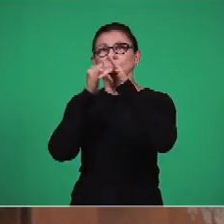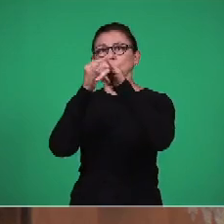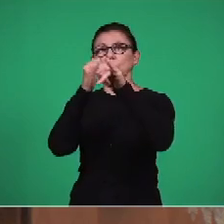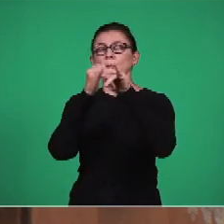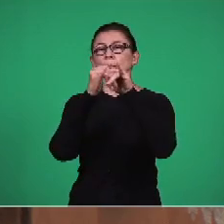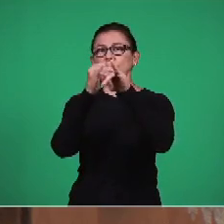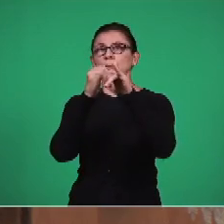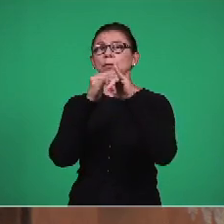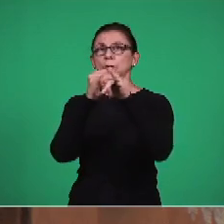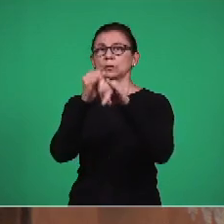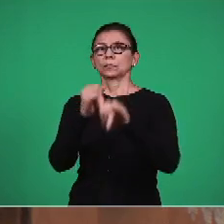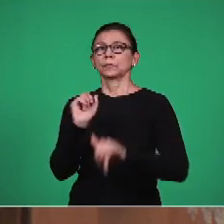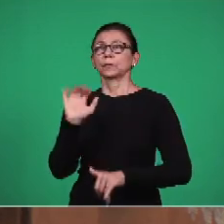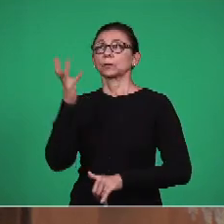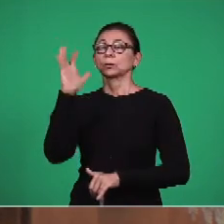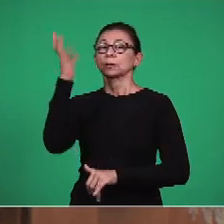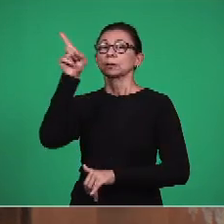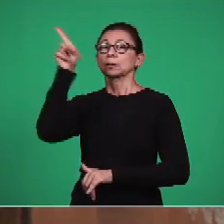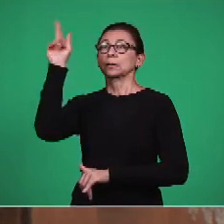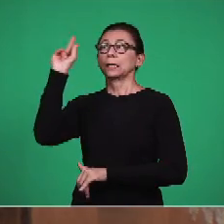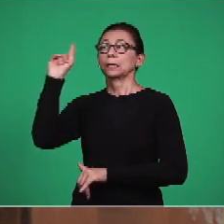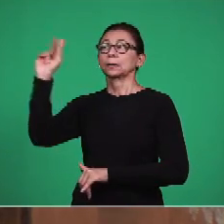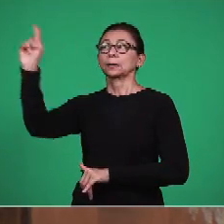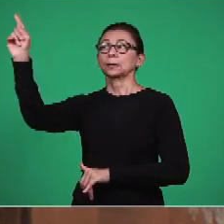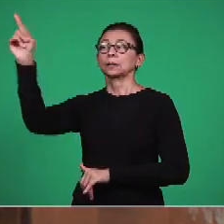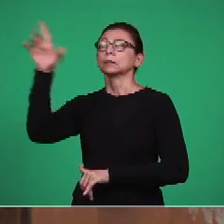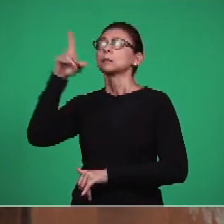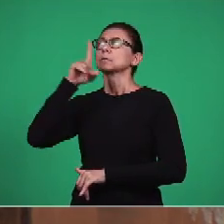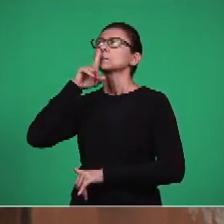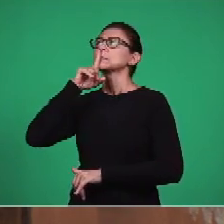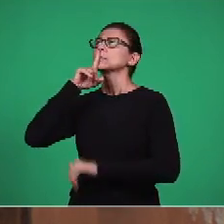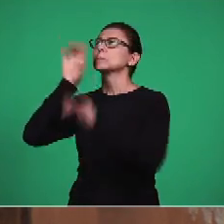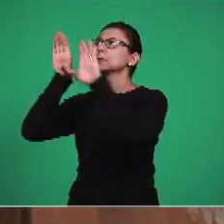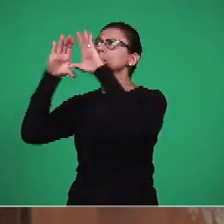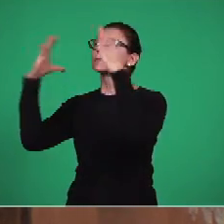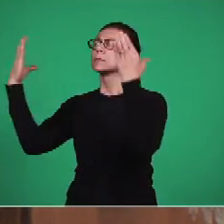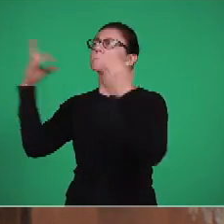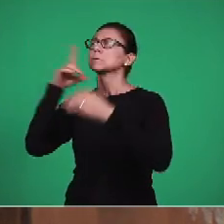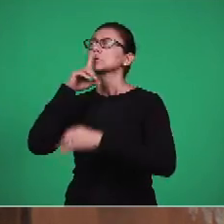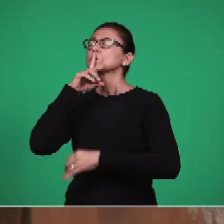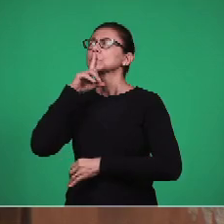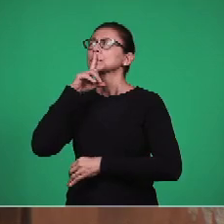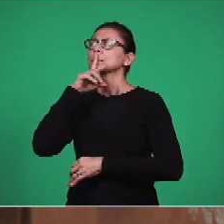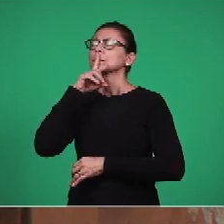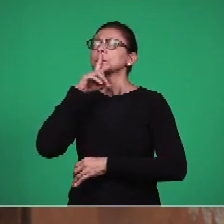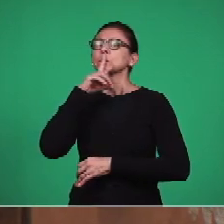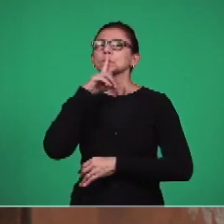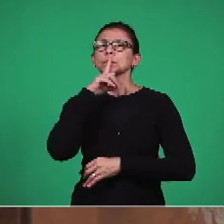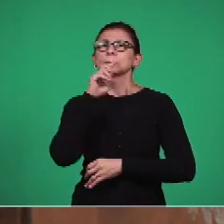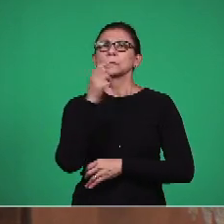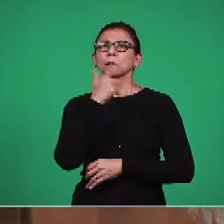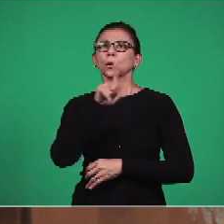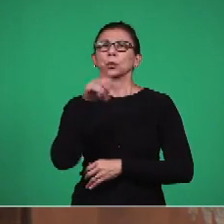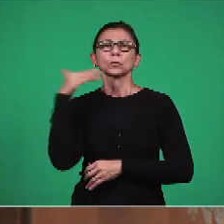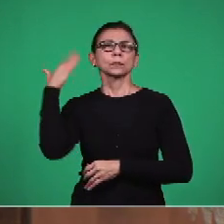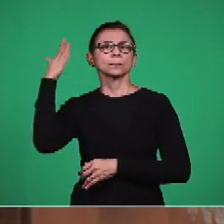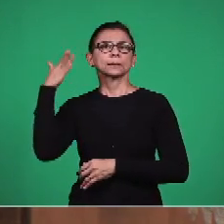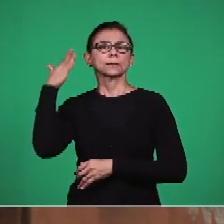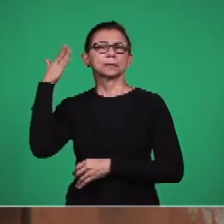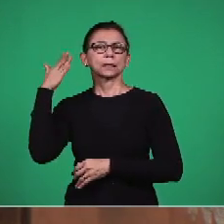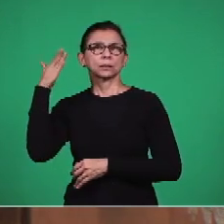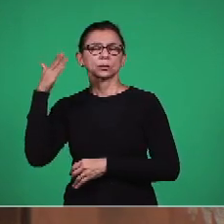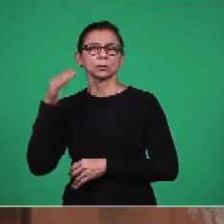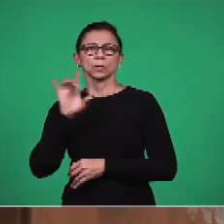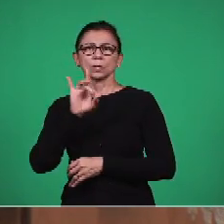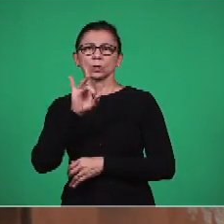que vai ocorrer na eternidade. Silêncio no céu. Isso é uma outra palavra. Silêncio no céu é uma mensagem só. Só sobre silêncio no céu